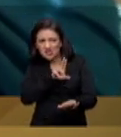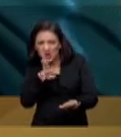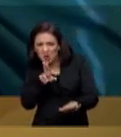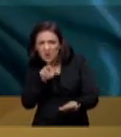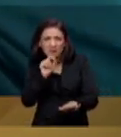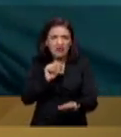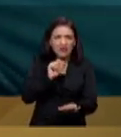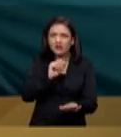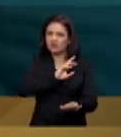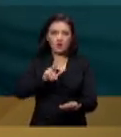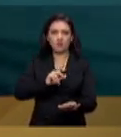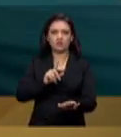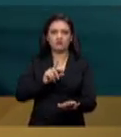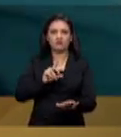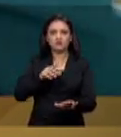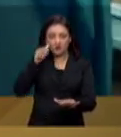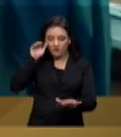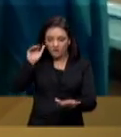conteúdo.